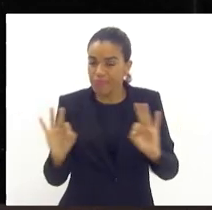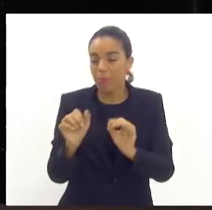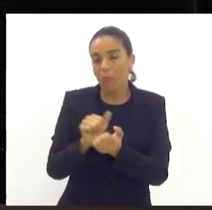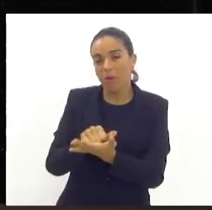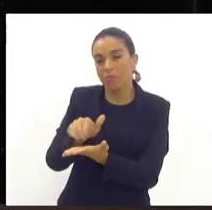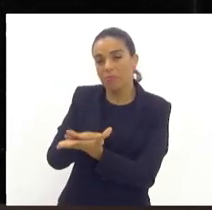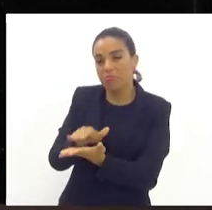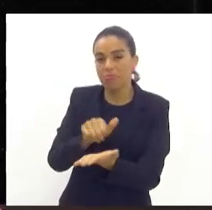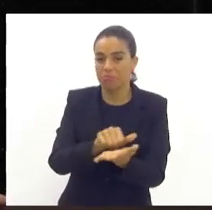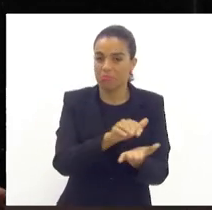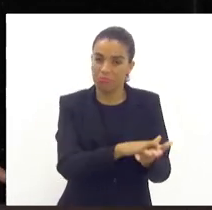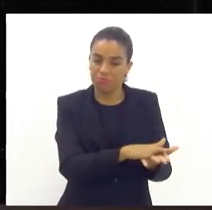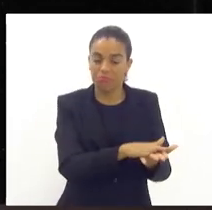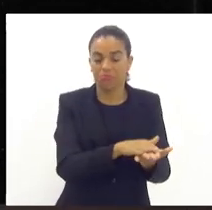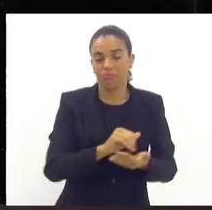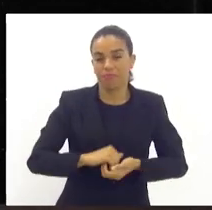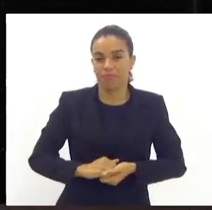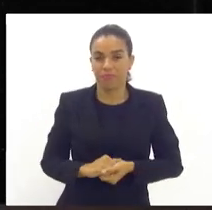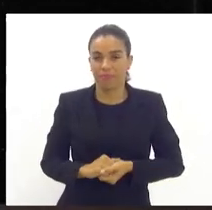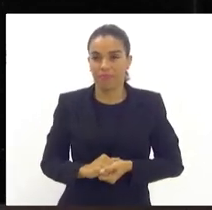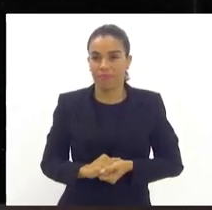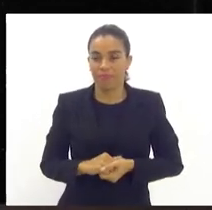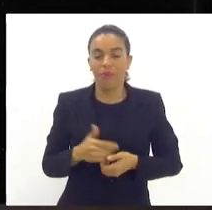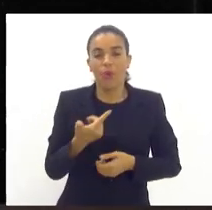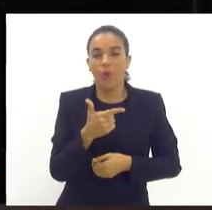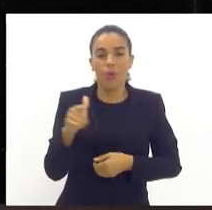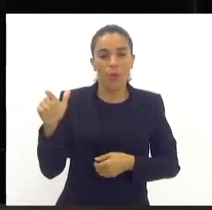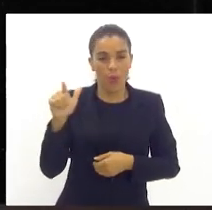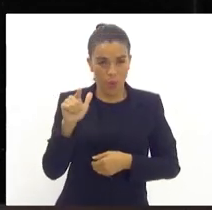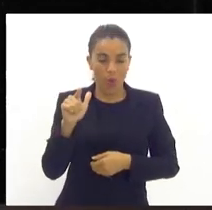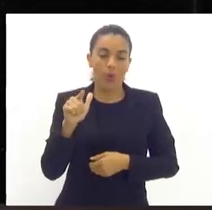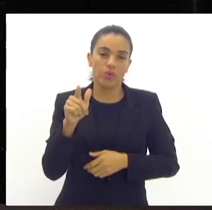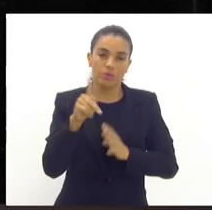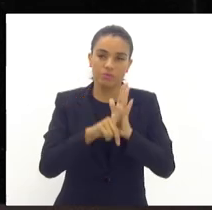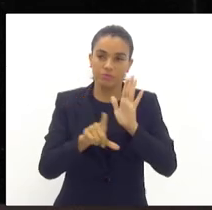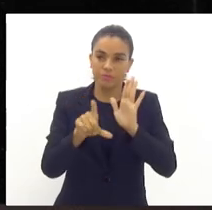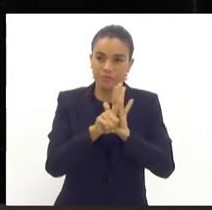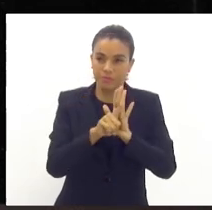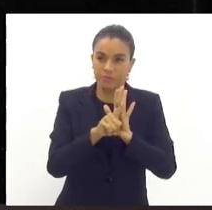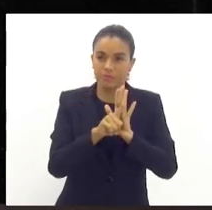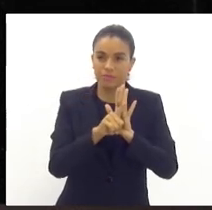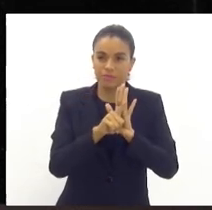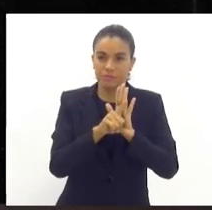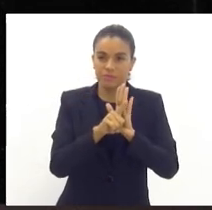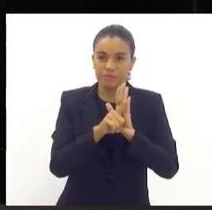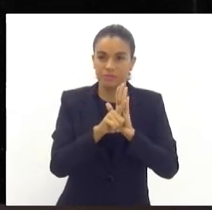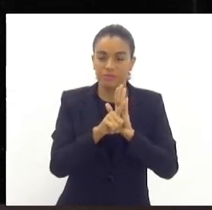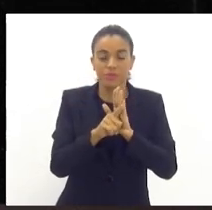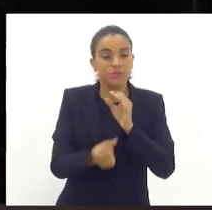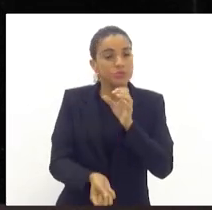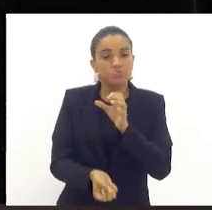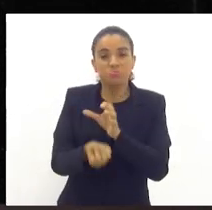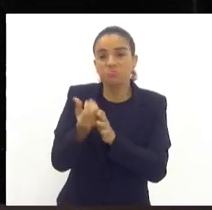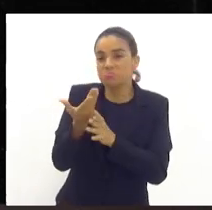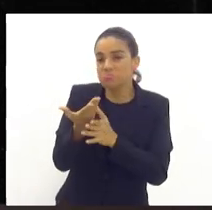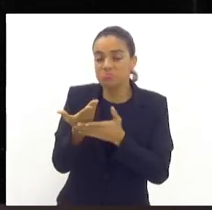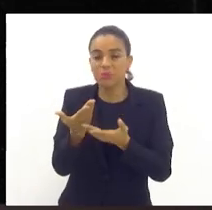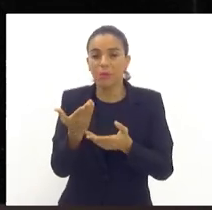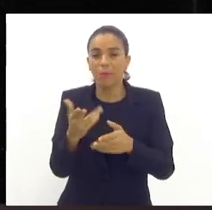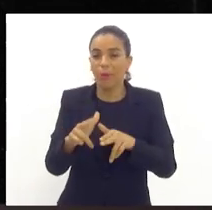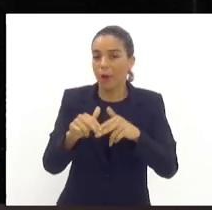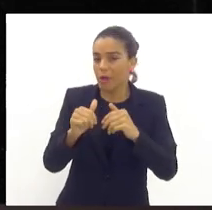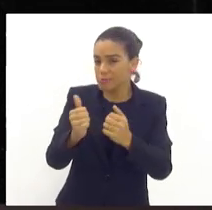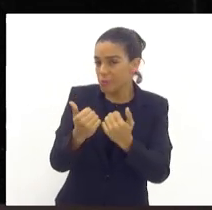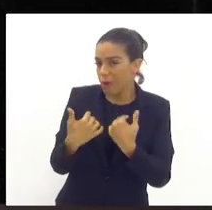suas penalidades. E outro projeto de lei, que é um projeto que surgiu de uma